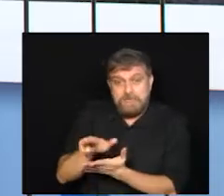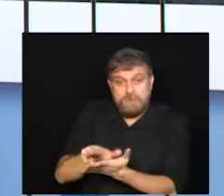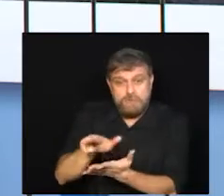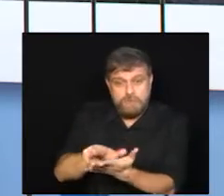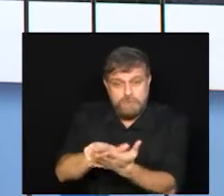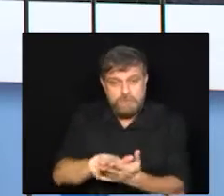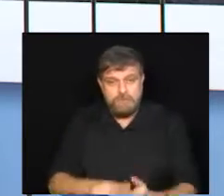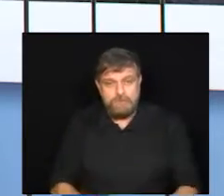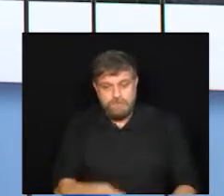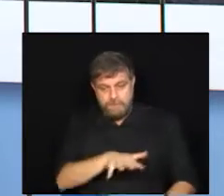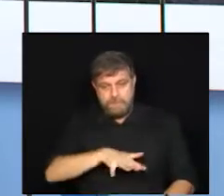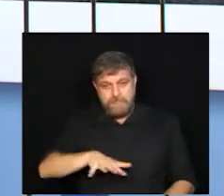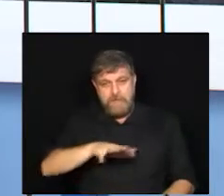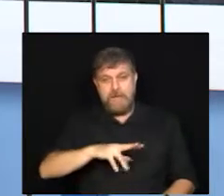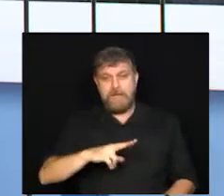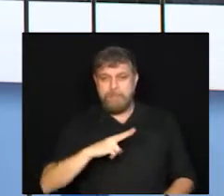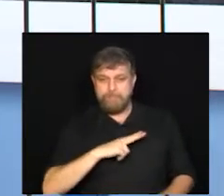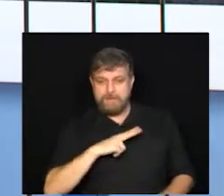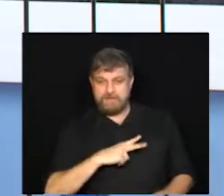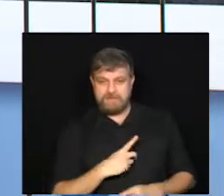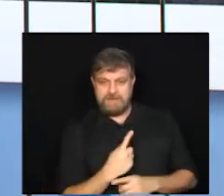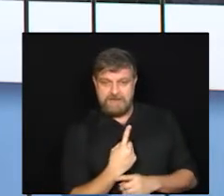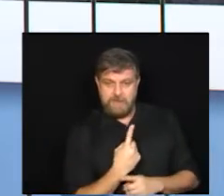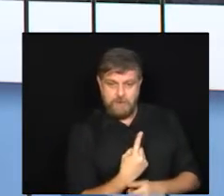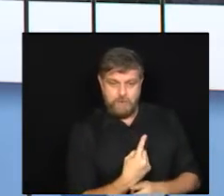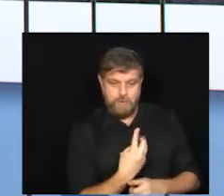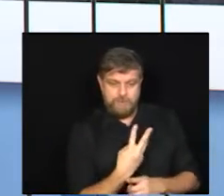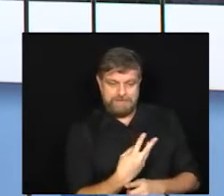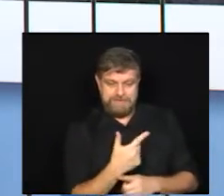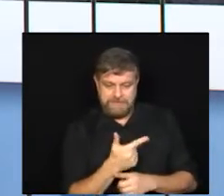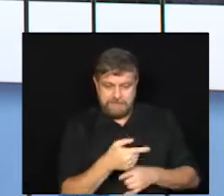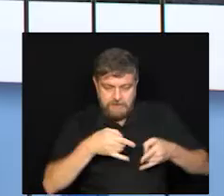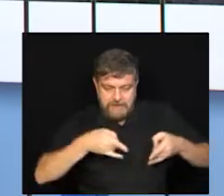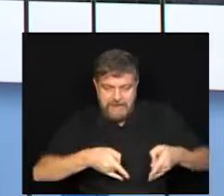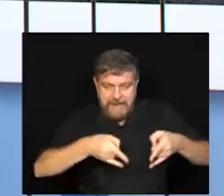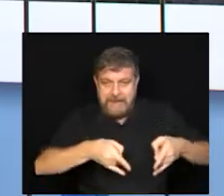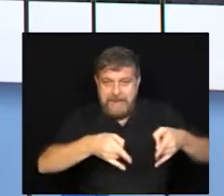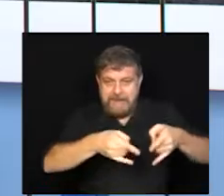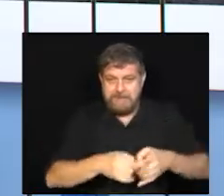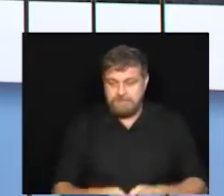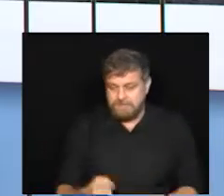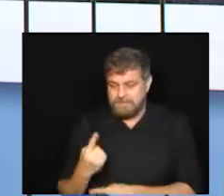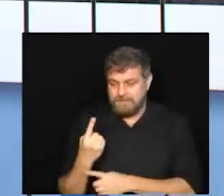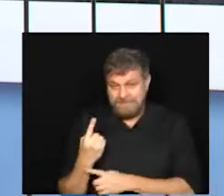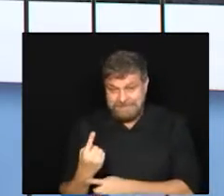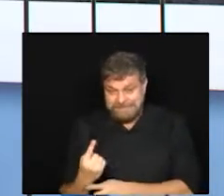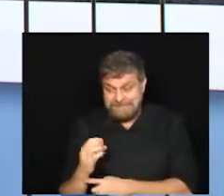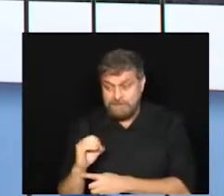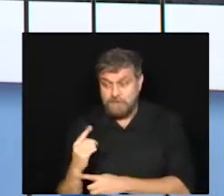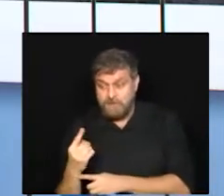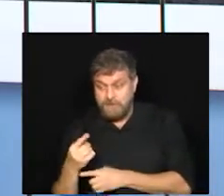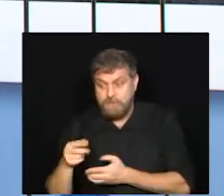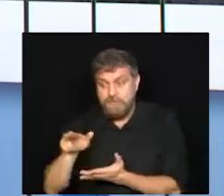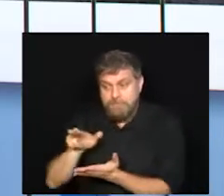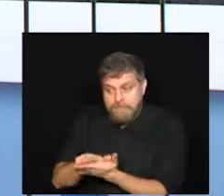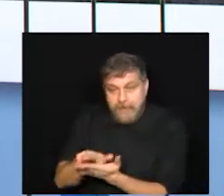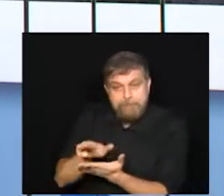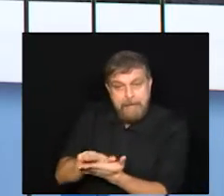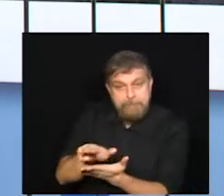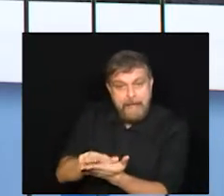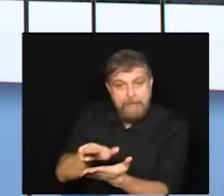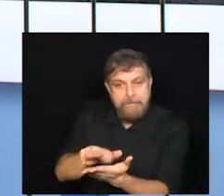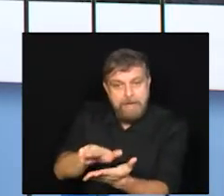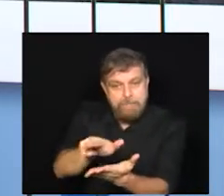rede particular, 132 leitos disponíveis, 101 ocupados.